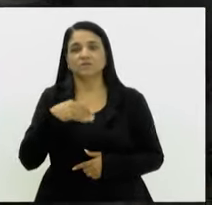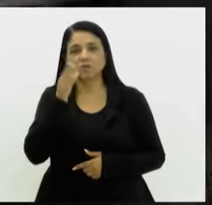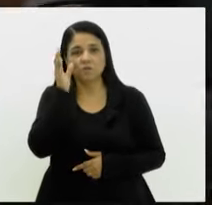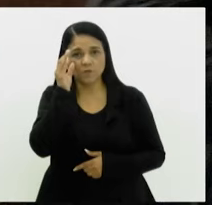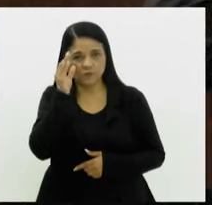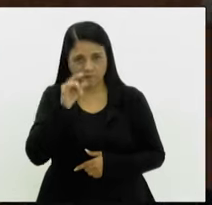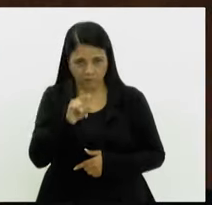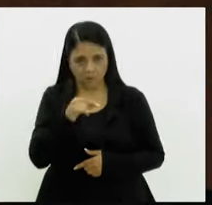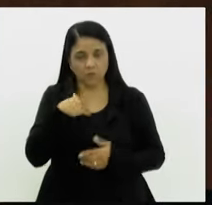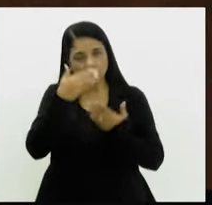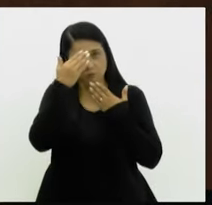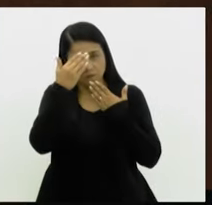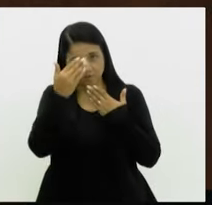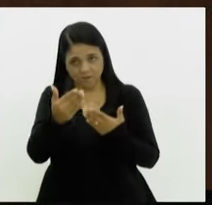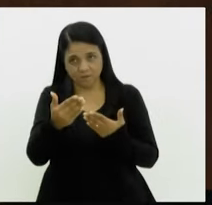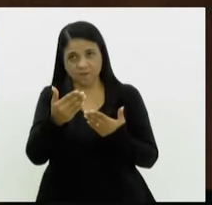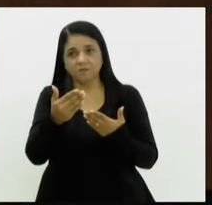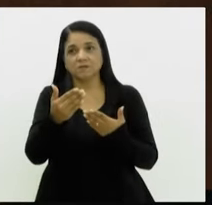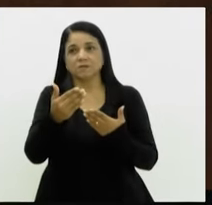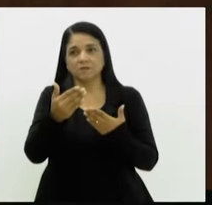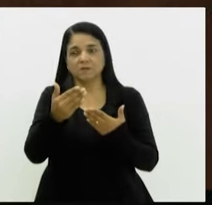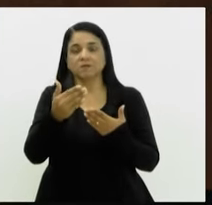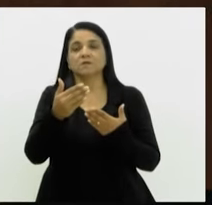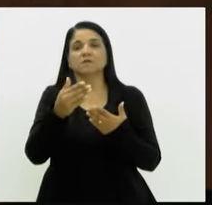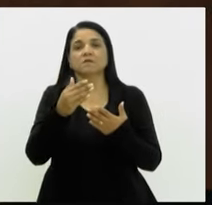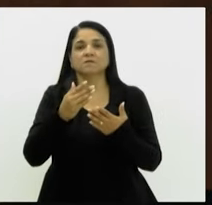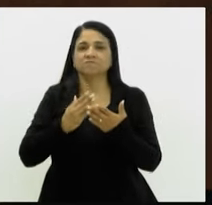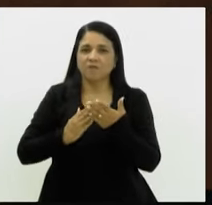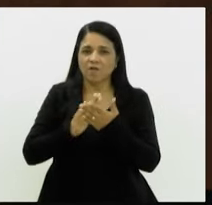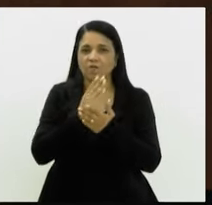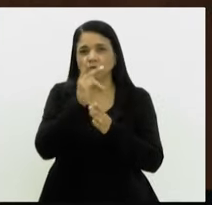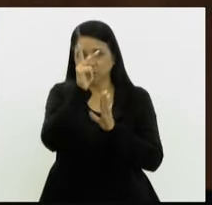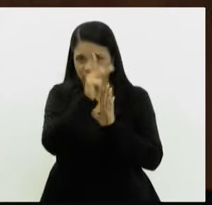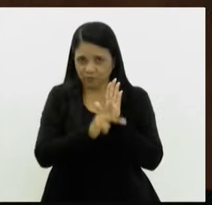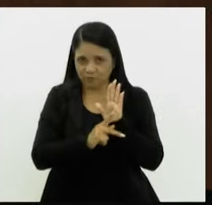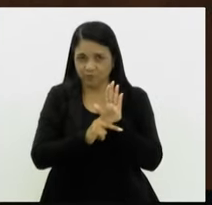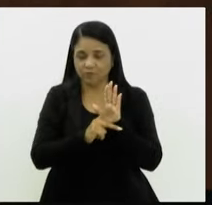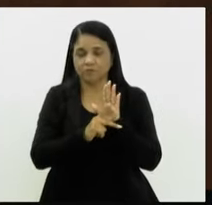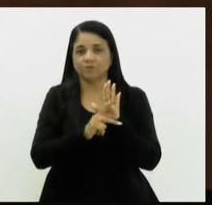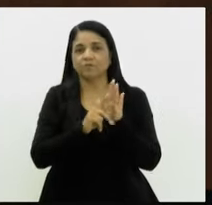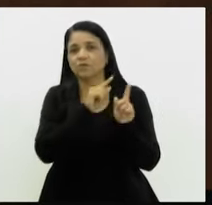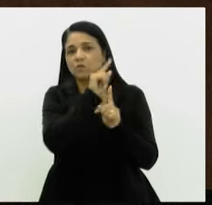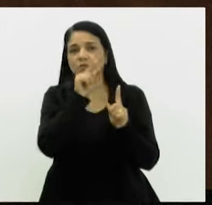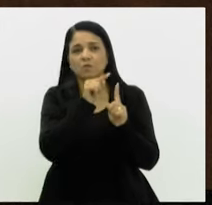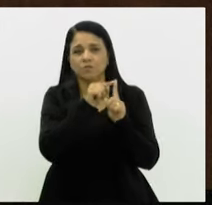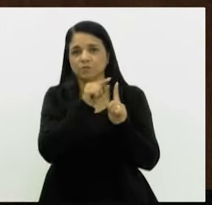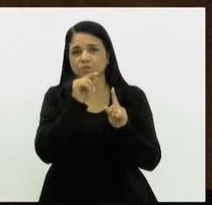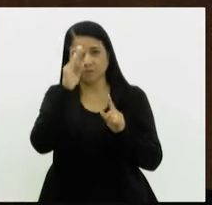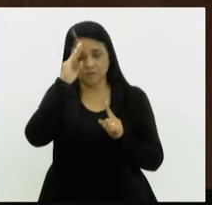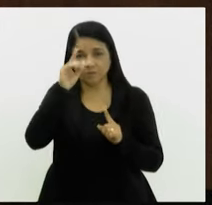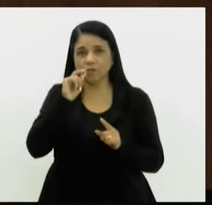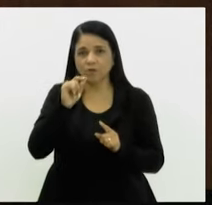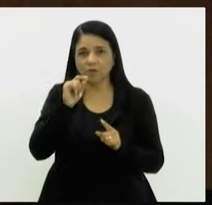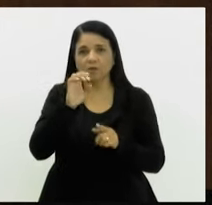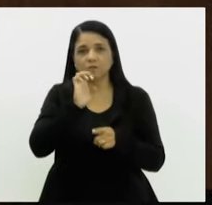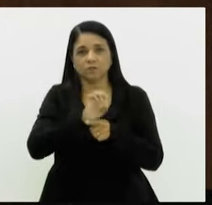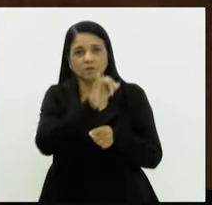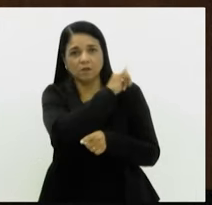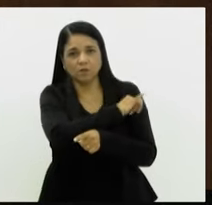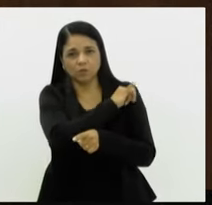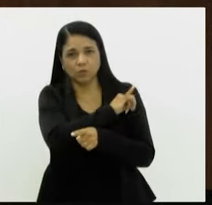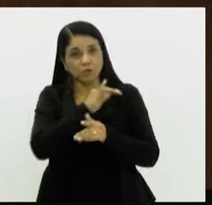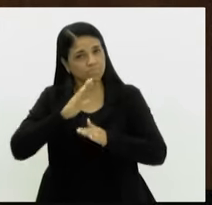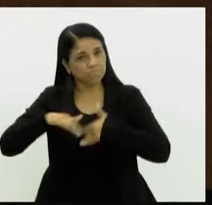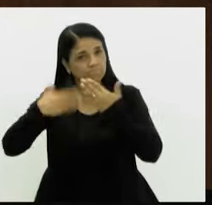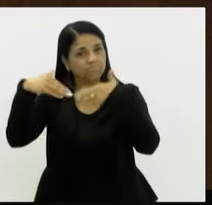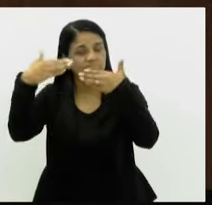agradecendo todos os deputados que votaram a favor do projeto, sabendo que este é o intuito principal, é fazer com que o Rio de Janeiro seja cada vez mais